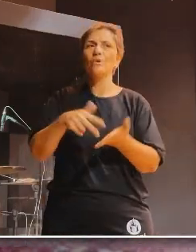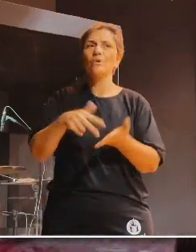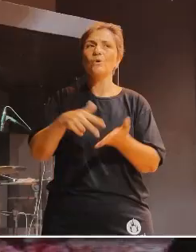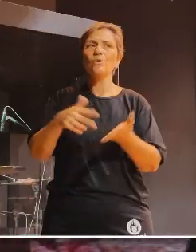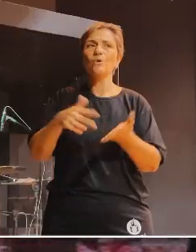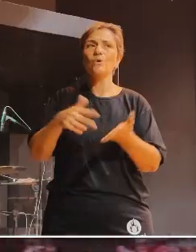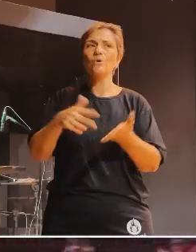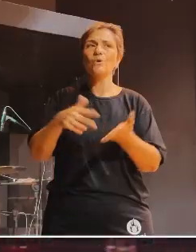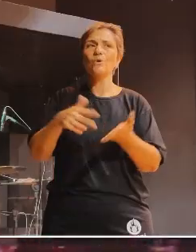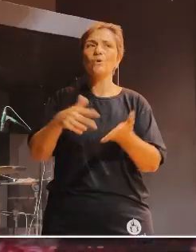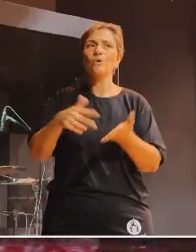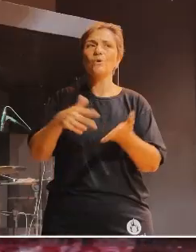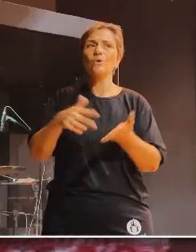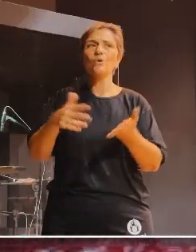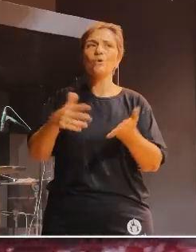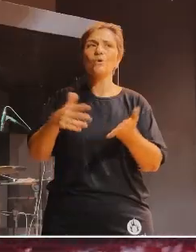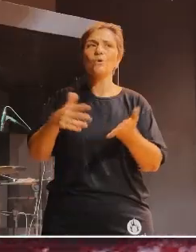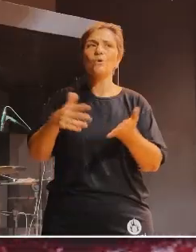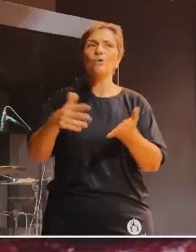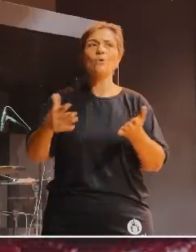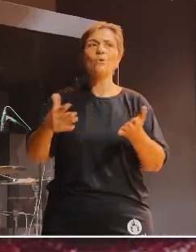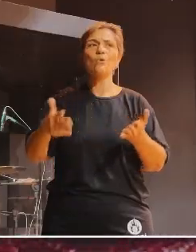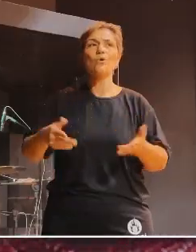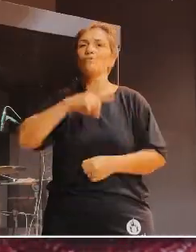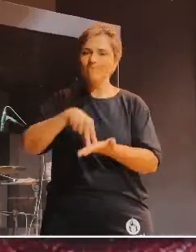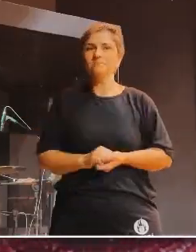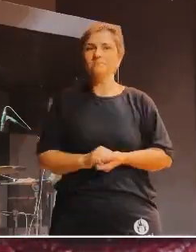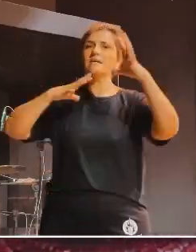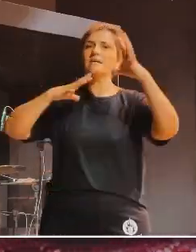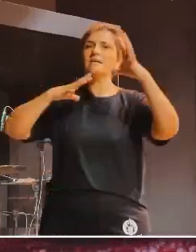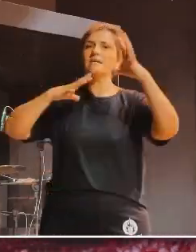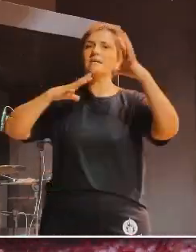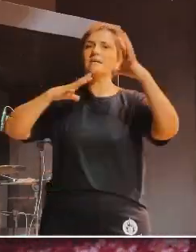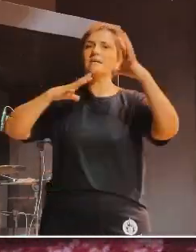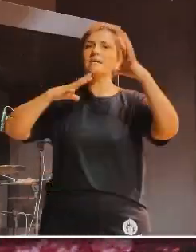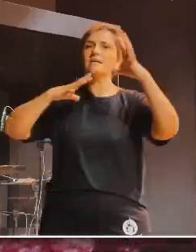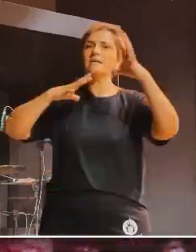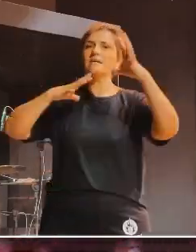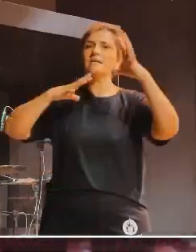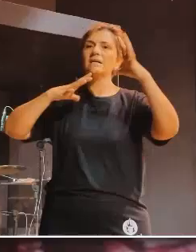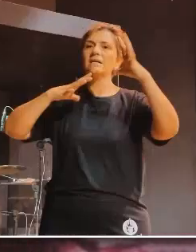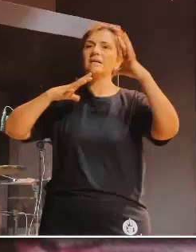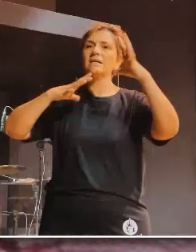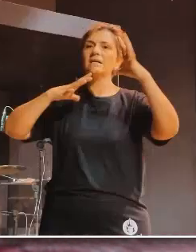E eu quero que você faça dessa canção a sua oração nessa noite.